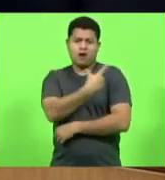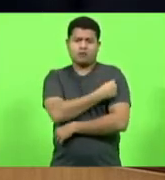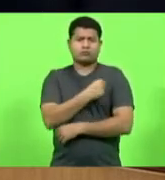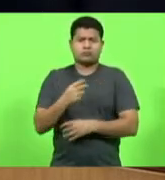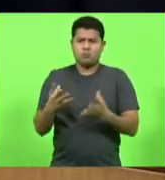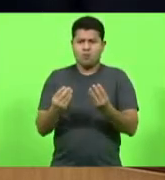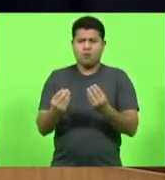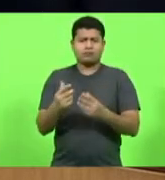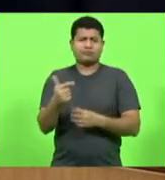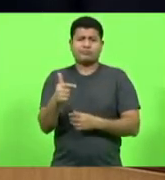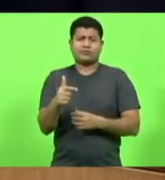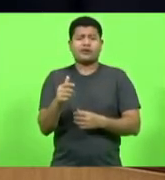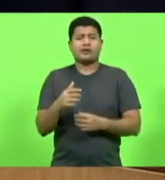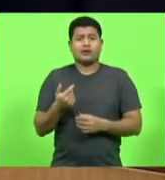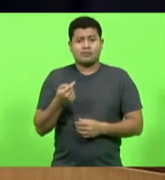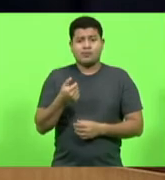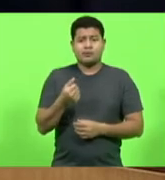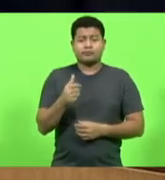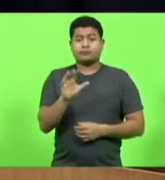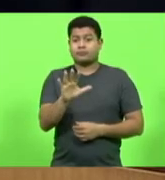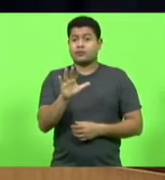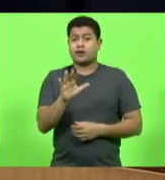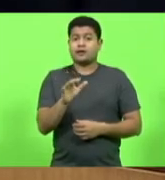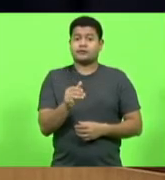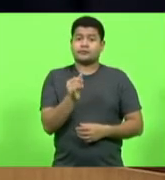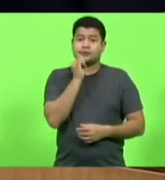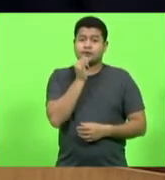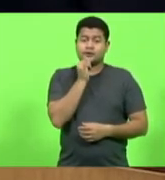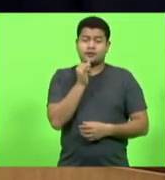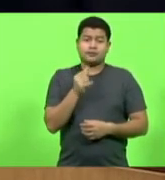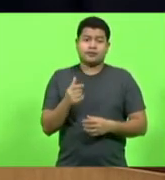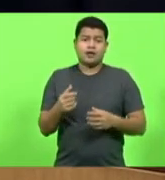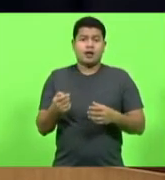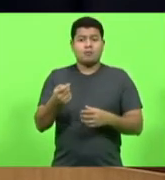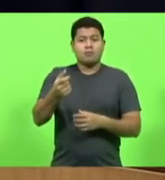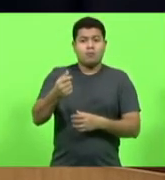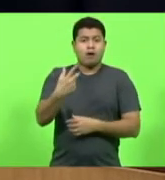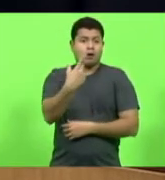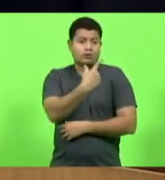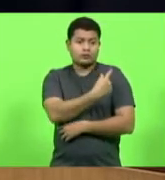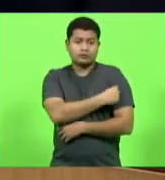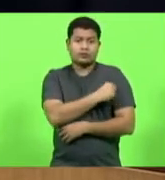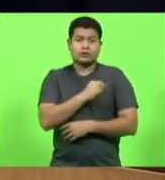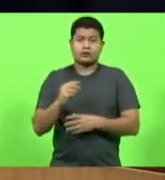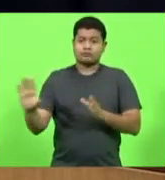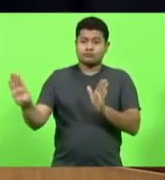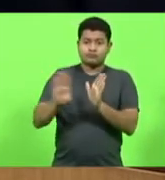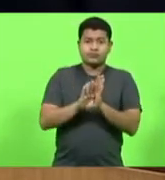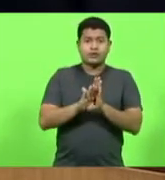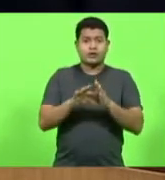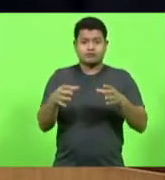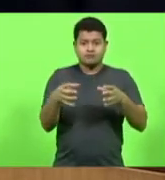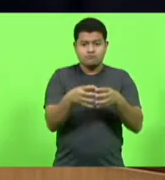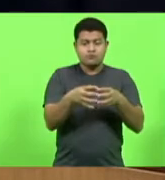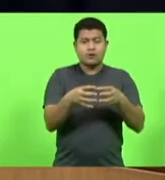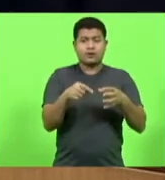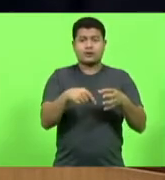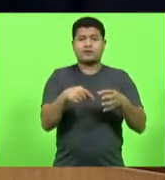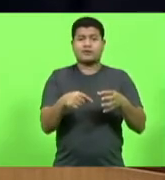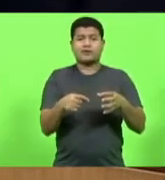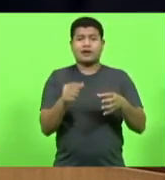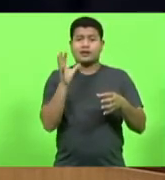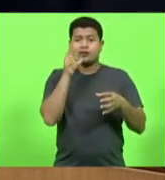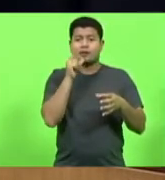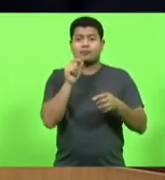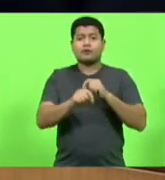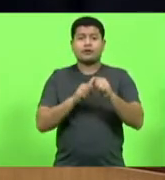mas ao lado do fato de ter poucas doses, as doses que estão chegando estão demorando para irem